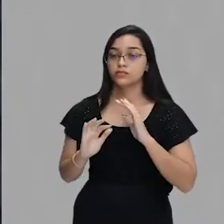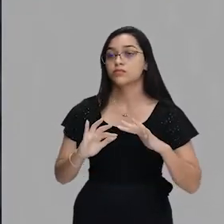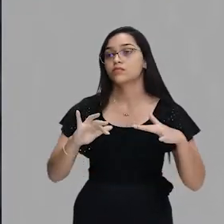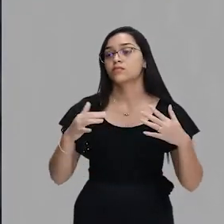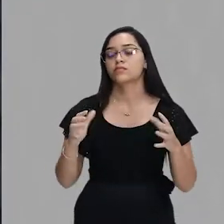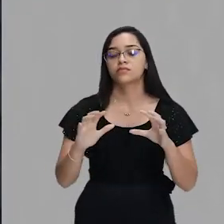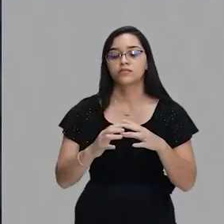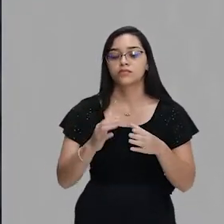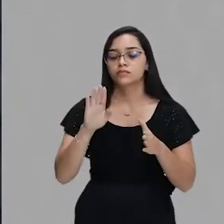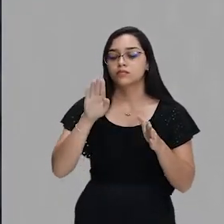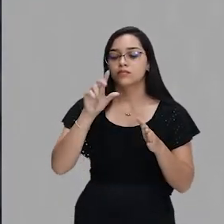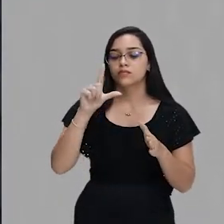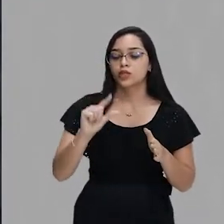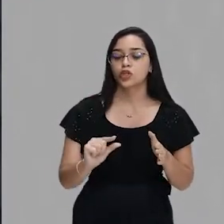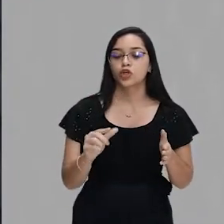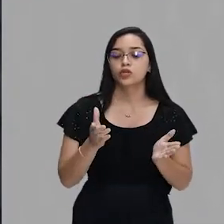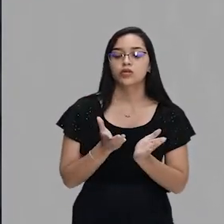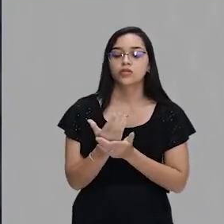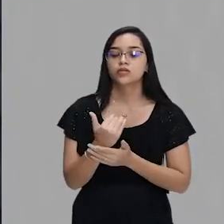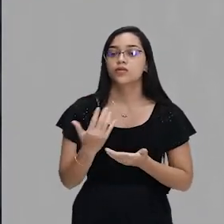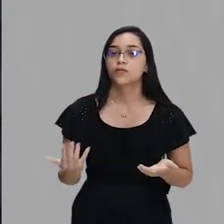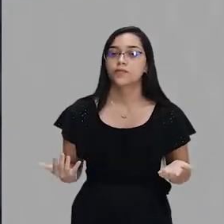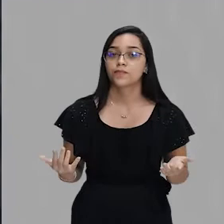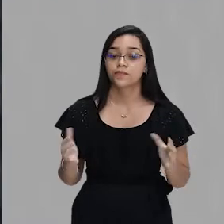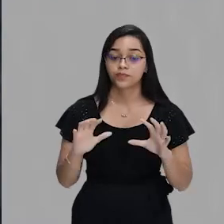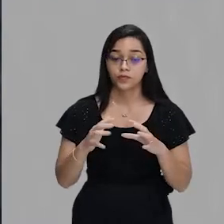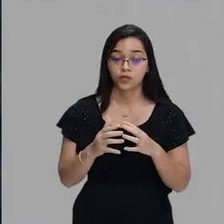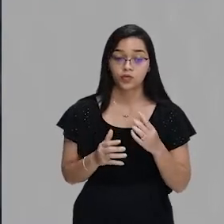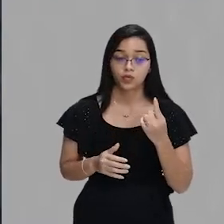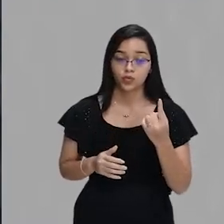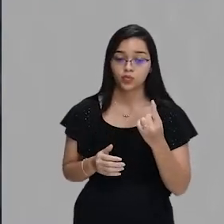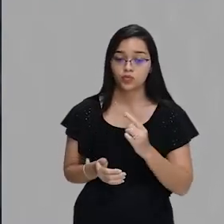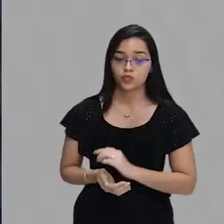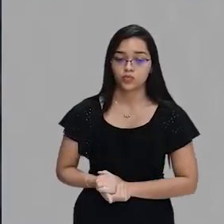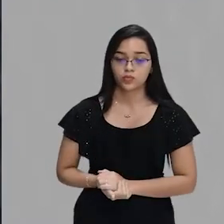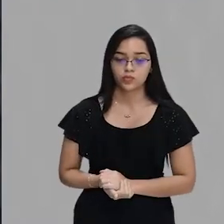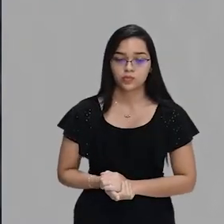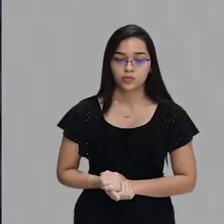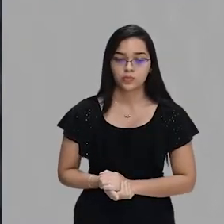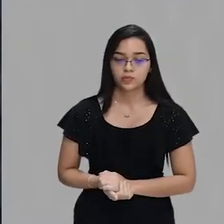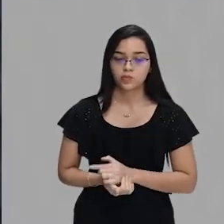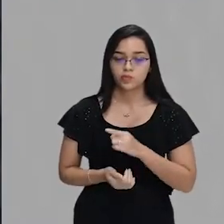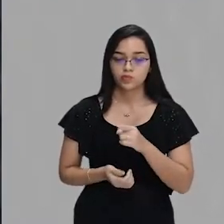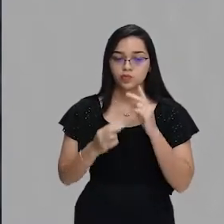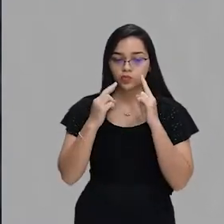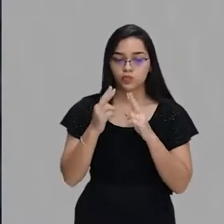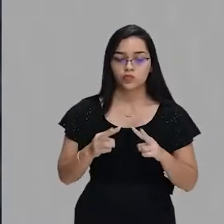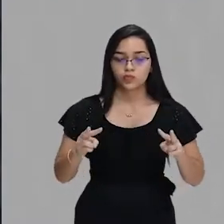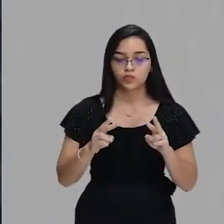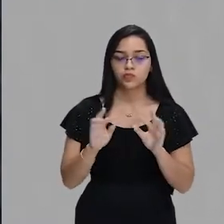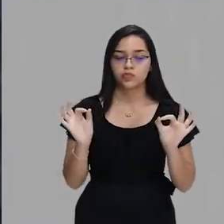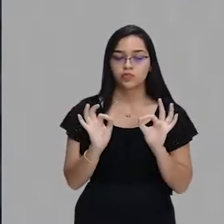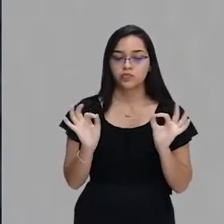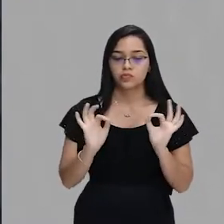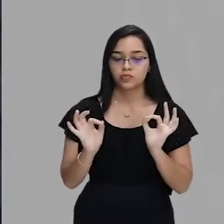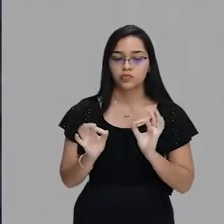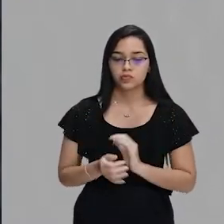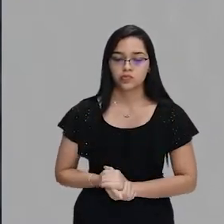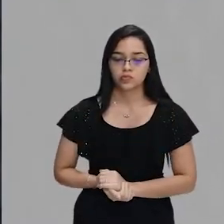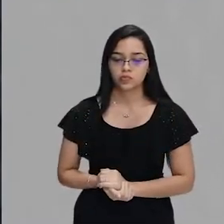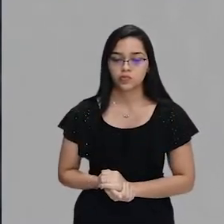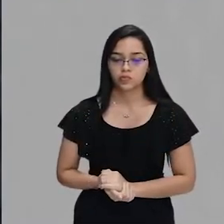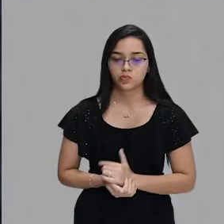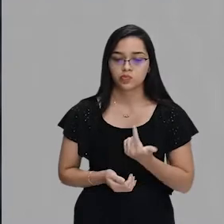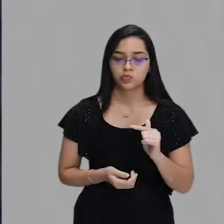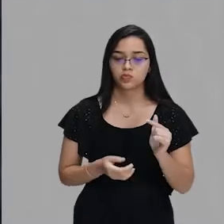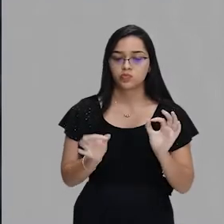a equipe que teve o menor desvio padrão? É a equipe 1. Tá? Então, veja que a gente não fez uma conta, não teve